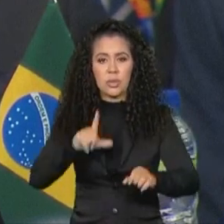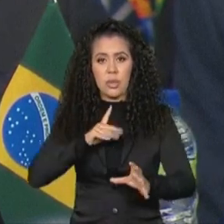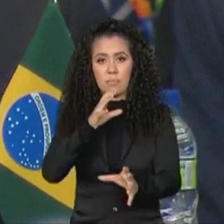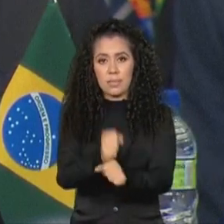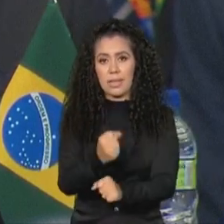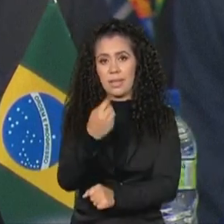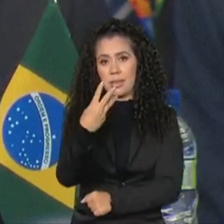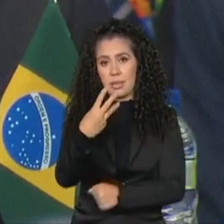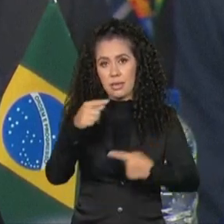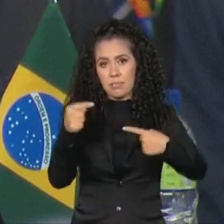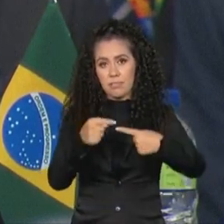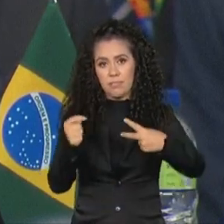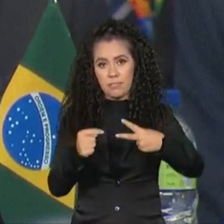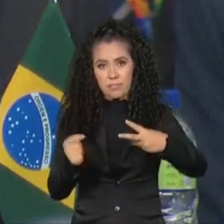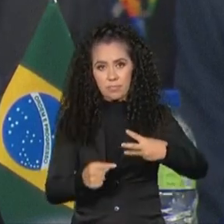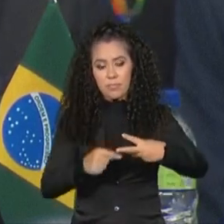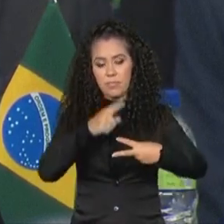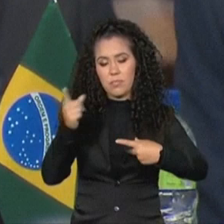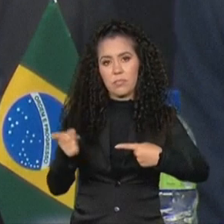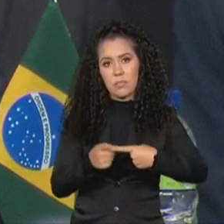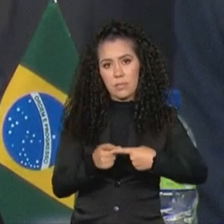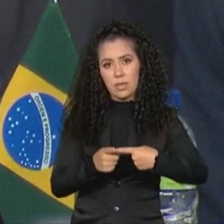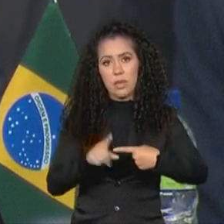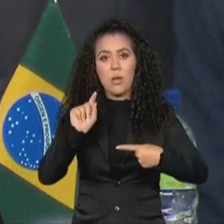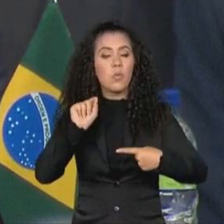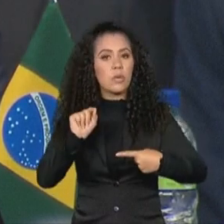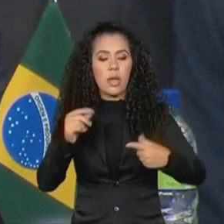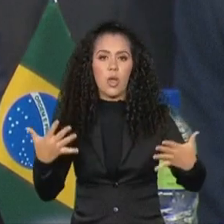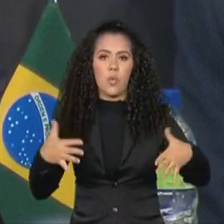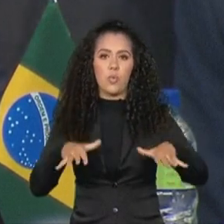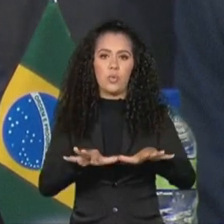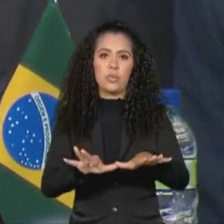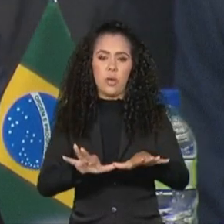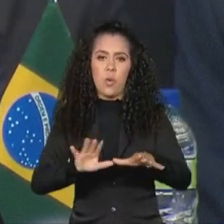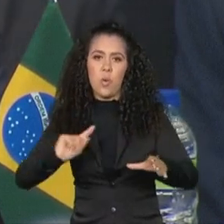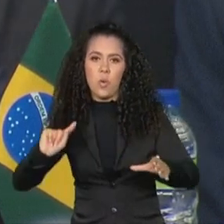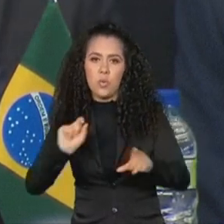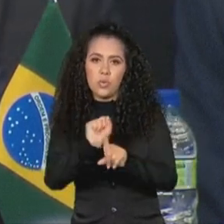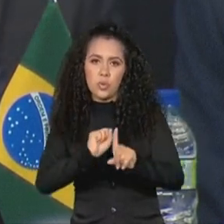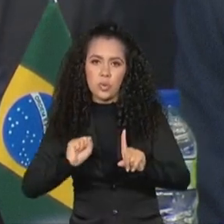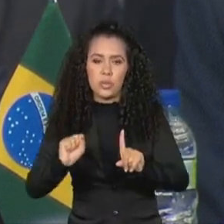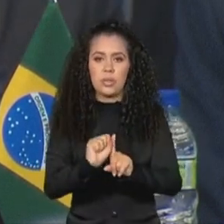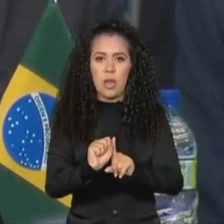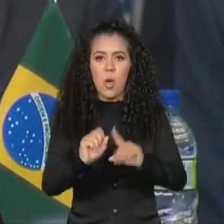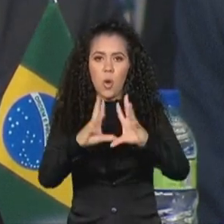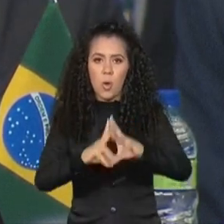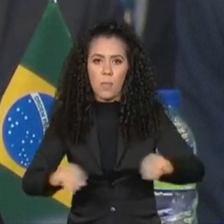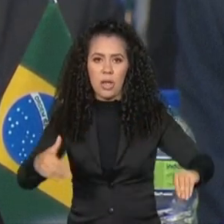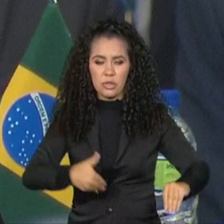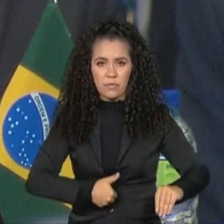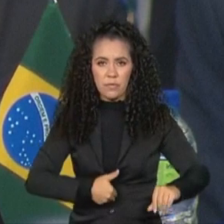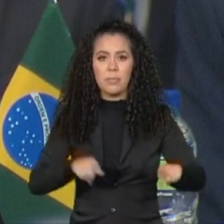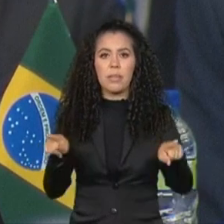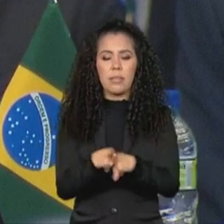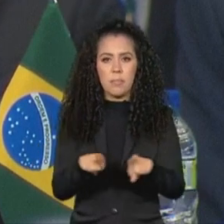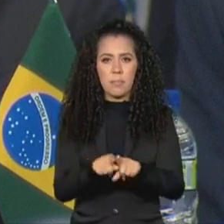eixos o primeiro será a inclusão social o combate à fome e à pobreza